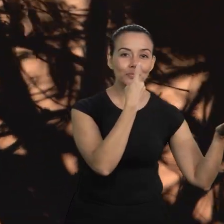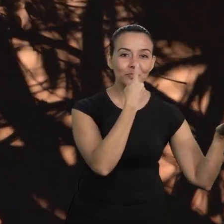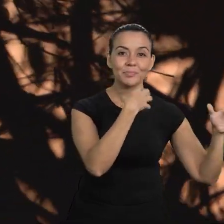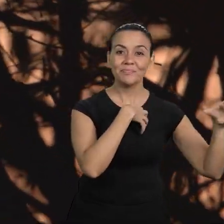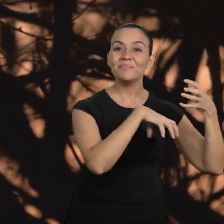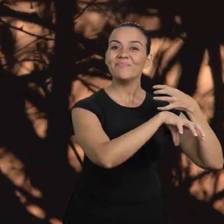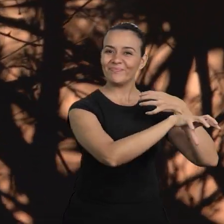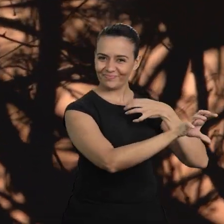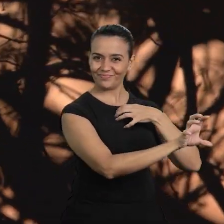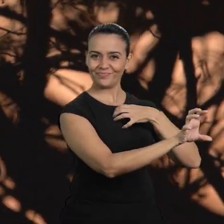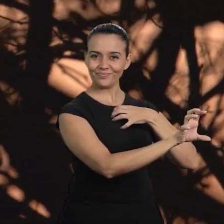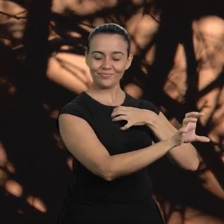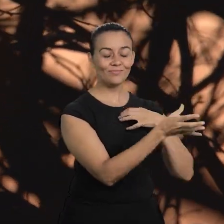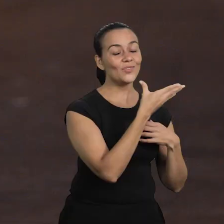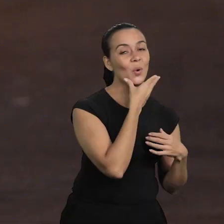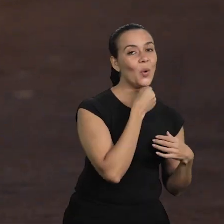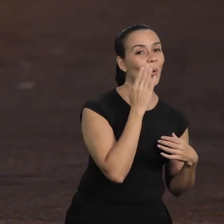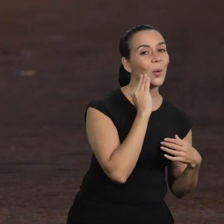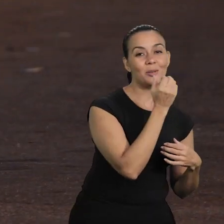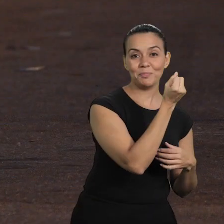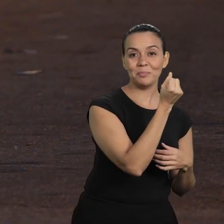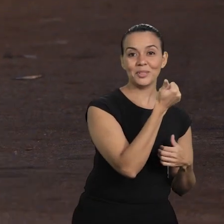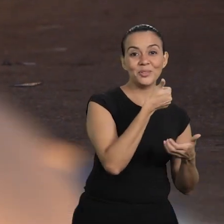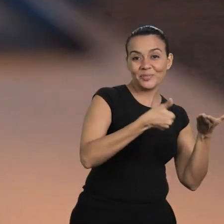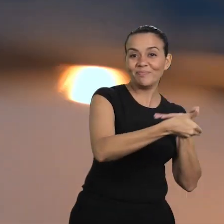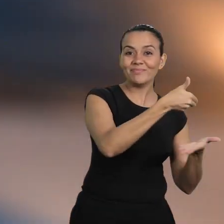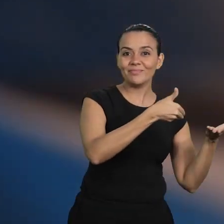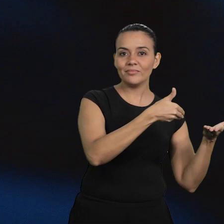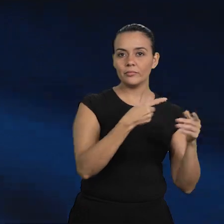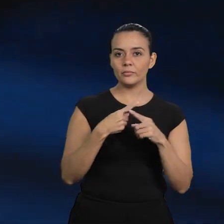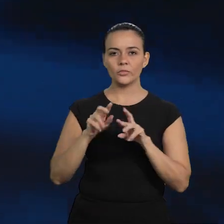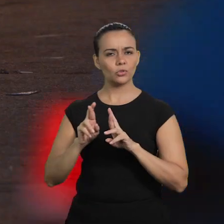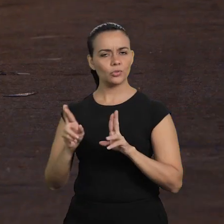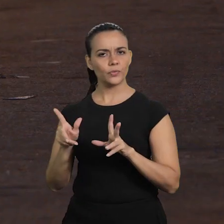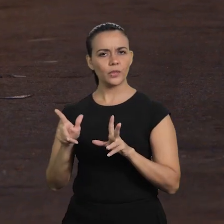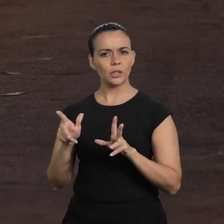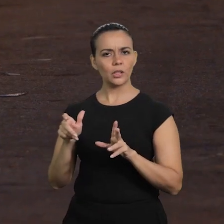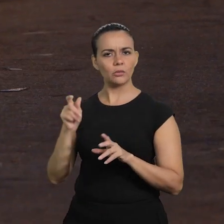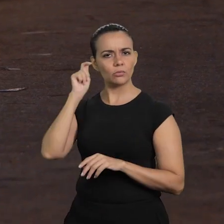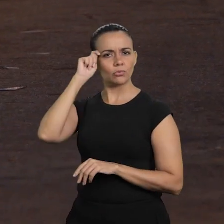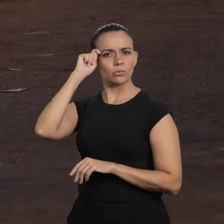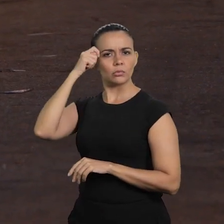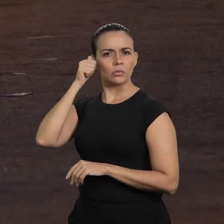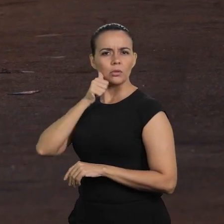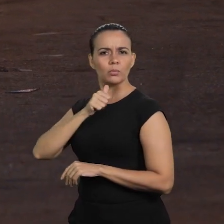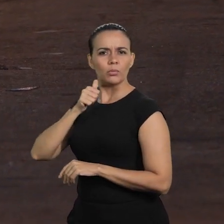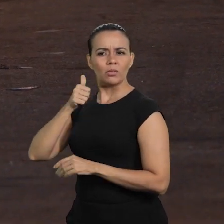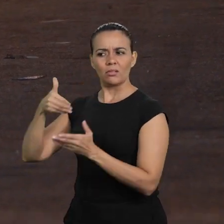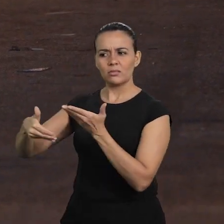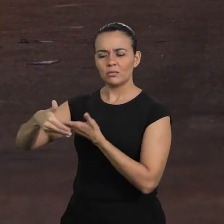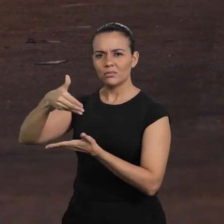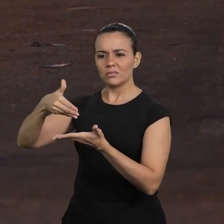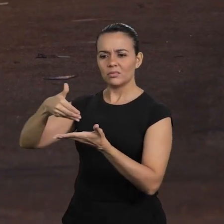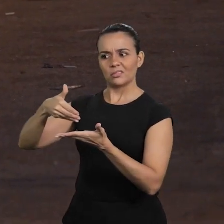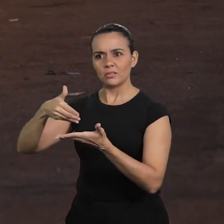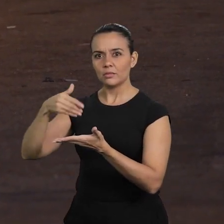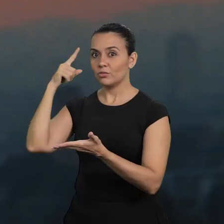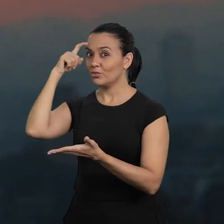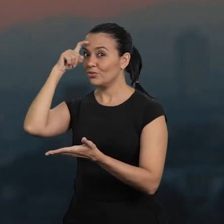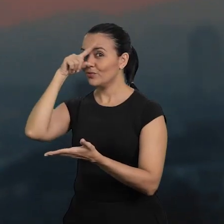empreendedor homem e não vai ter a mesma empatia que ele vai ter com uma mulher negra de periferia.